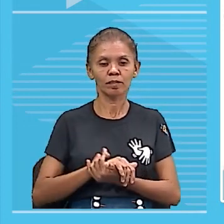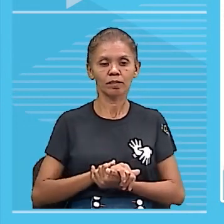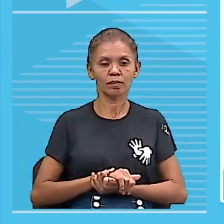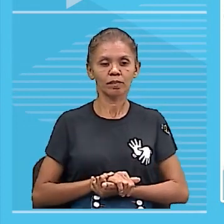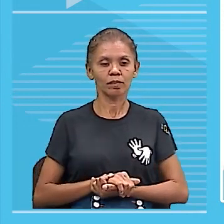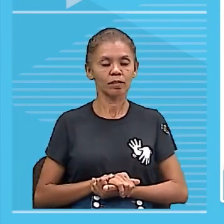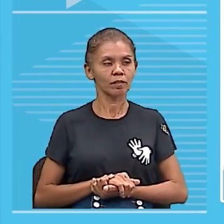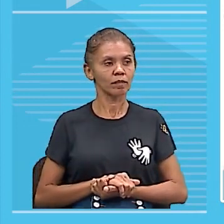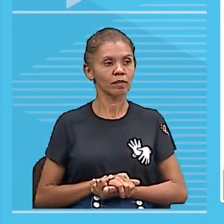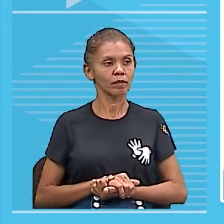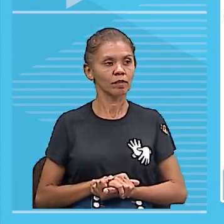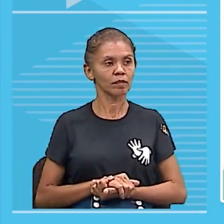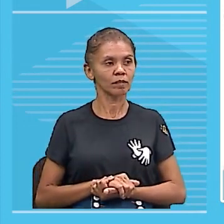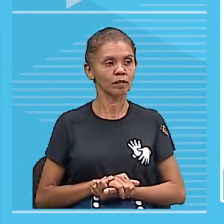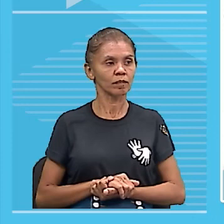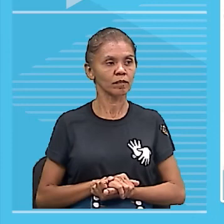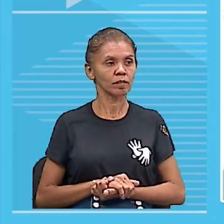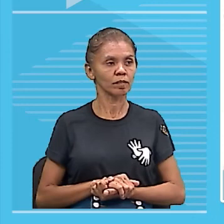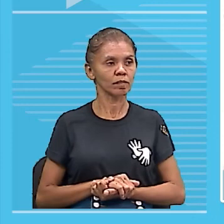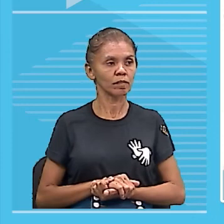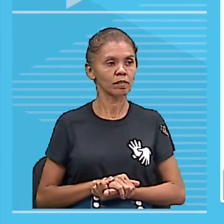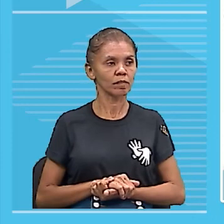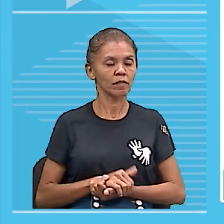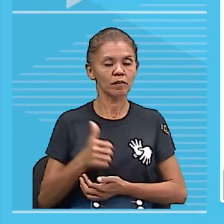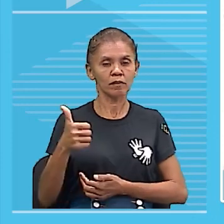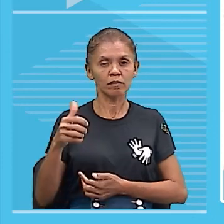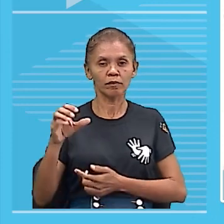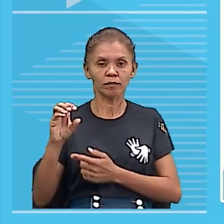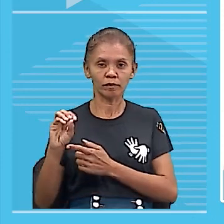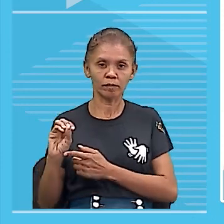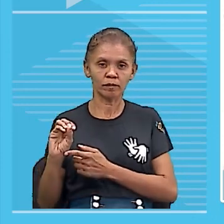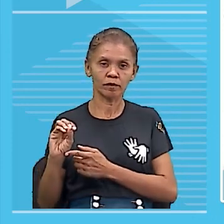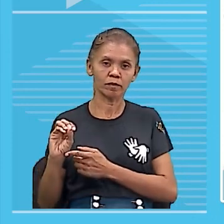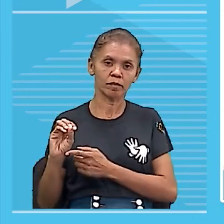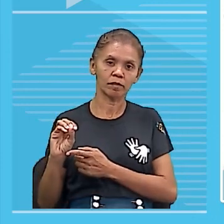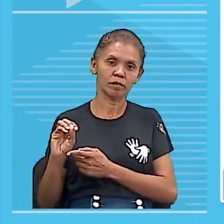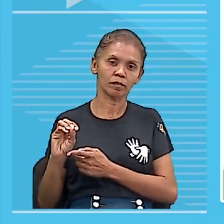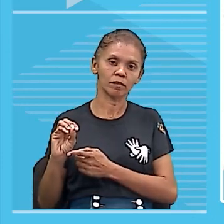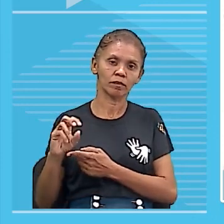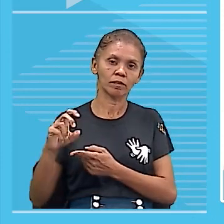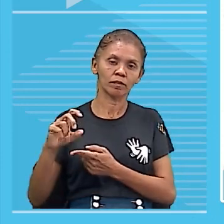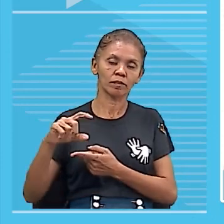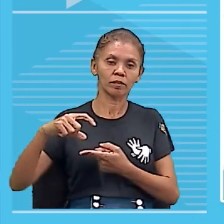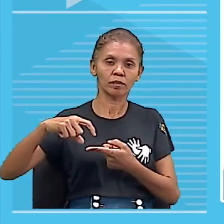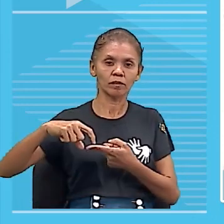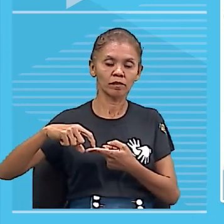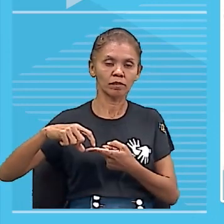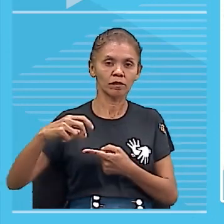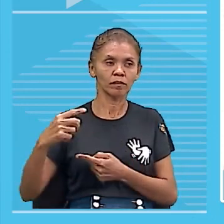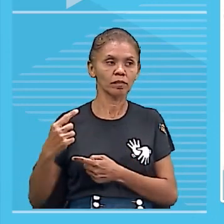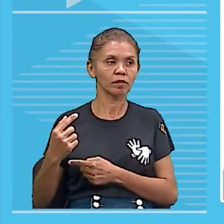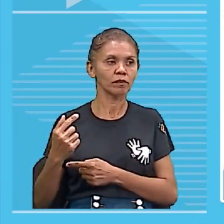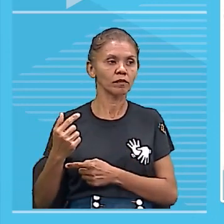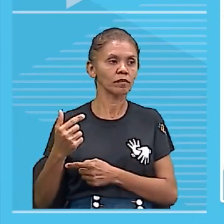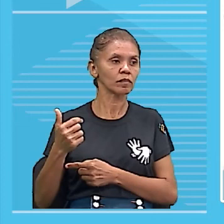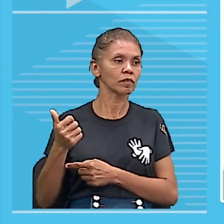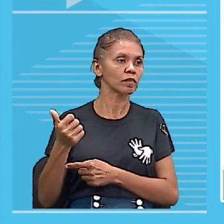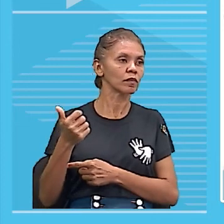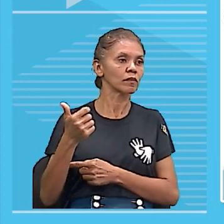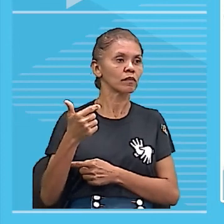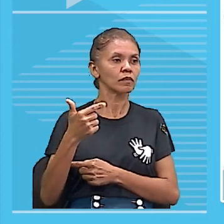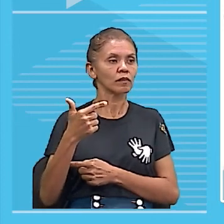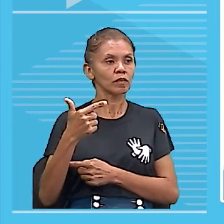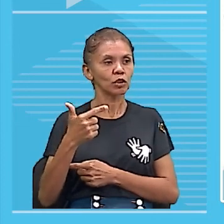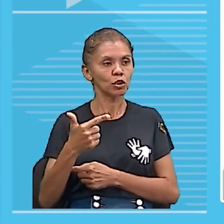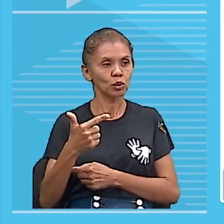é de dez homens e o outro de dois homens e o terceiro